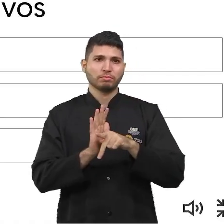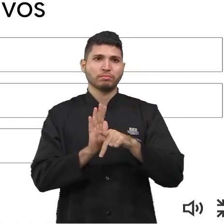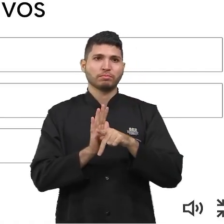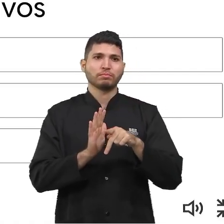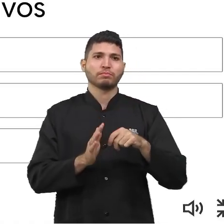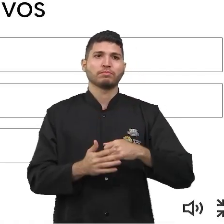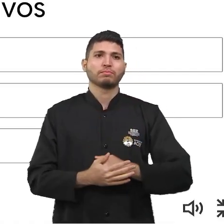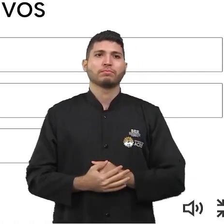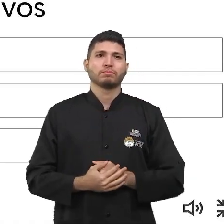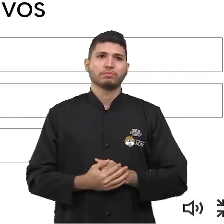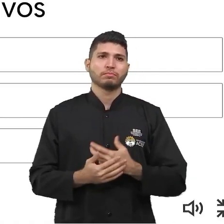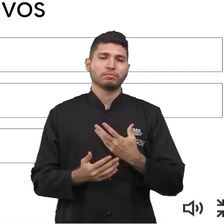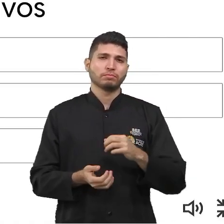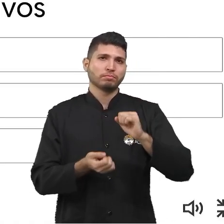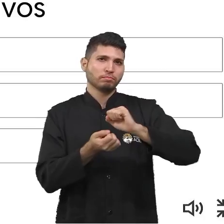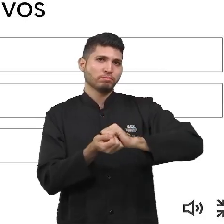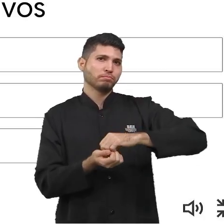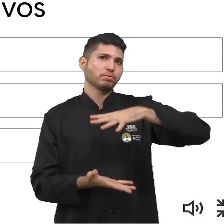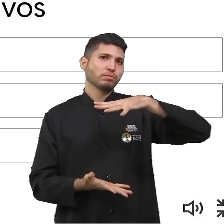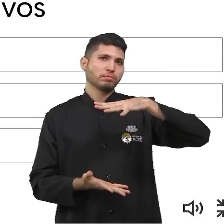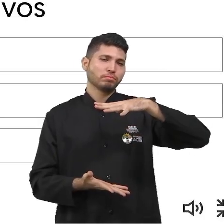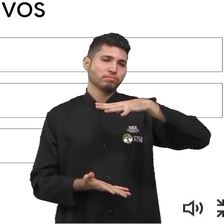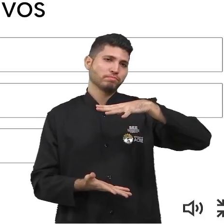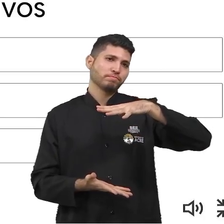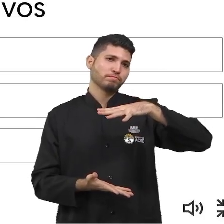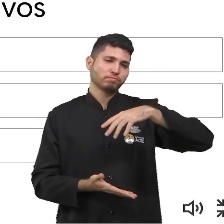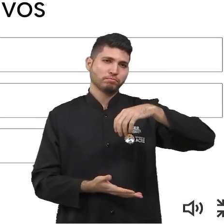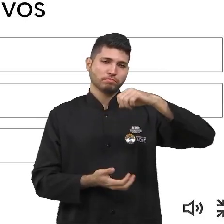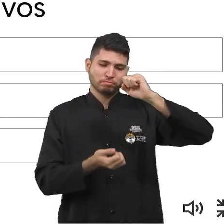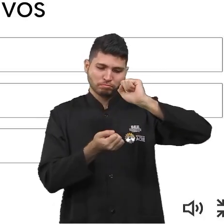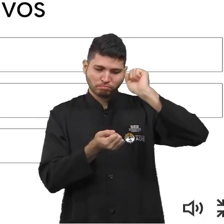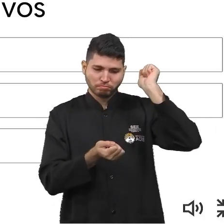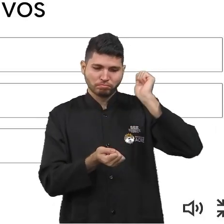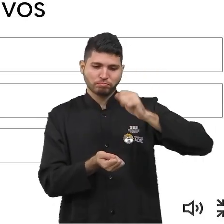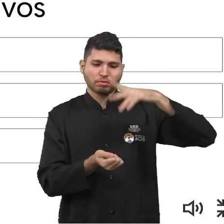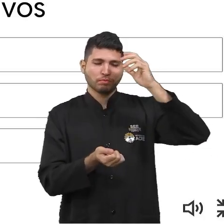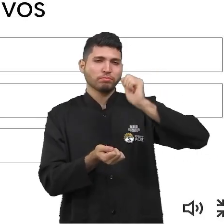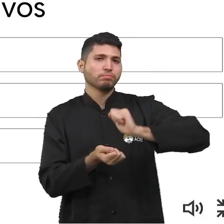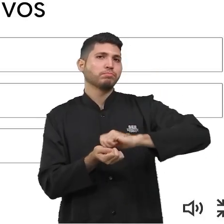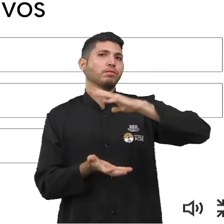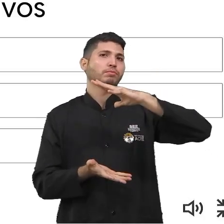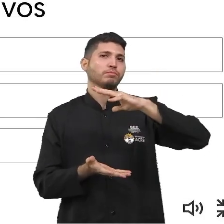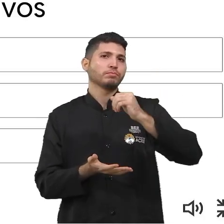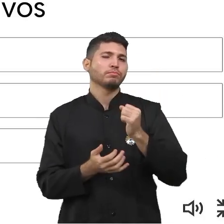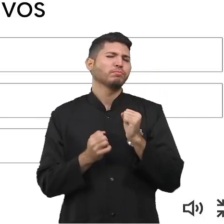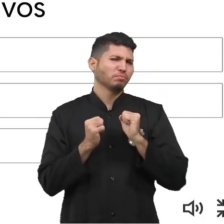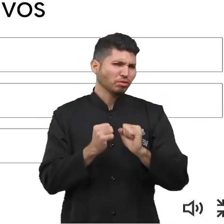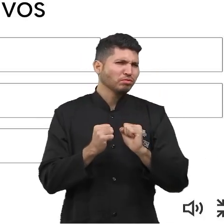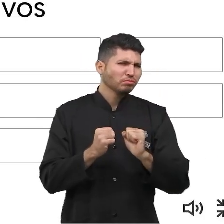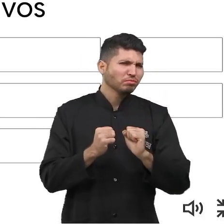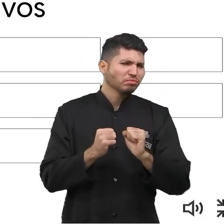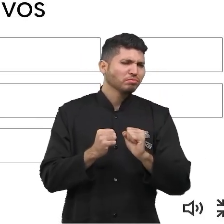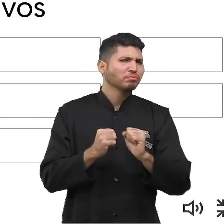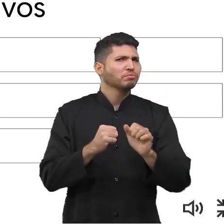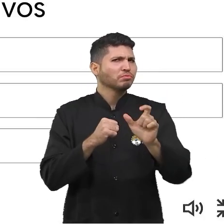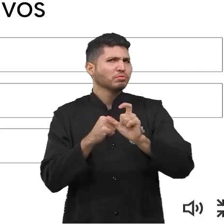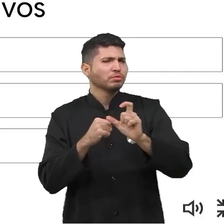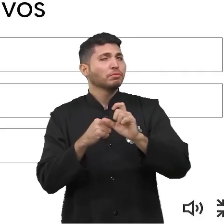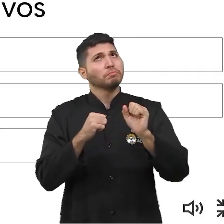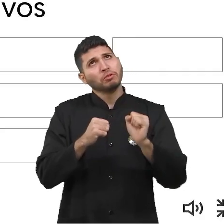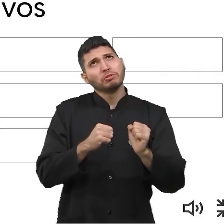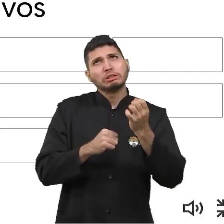Mágicas. Mágicas depende. Né? Por isso que eu digo, mágica pode ser um substantivo? Pode, se eu